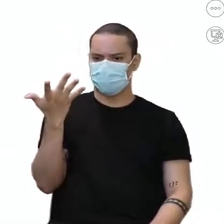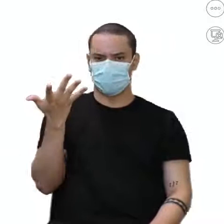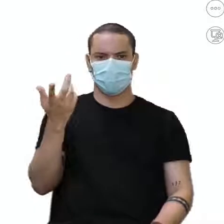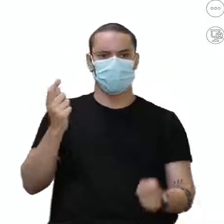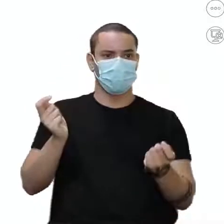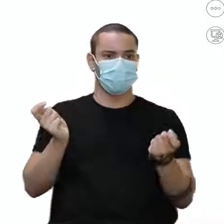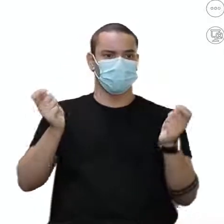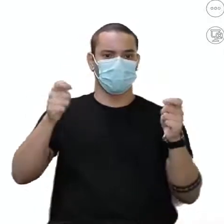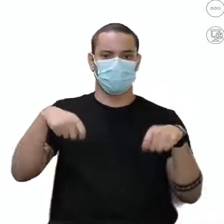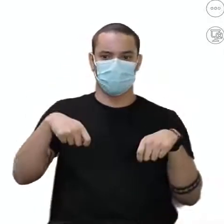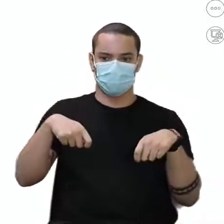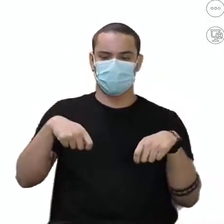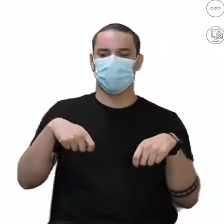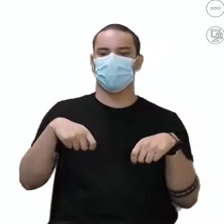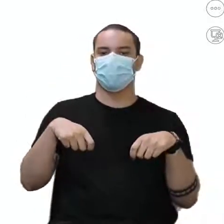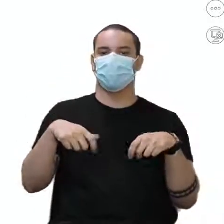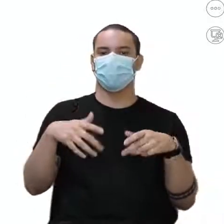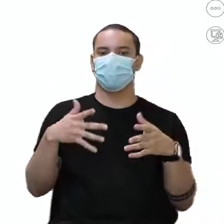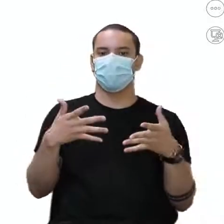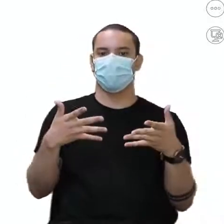você,